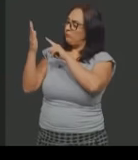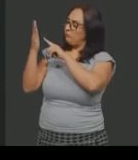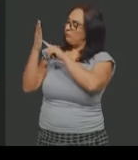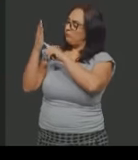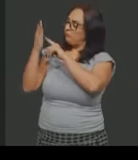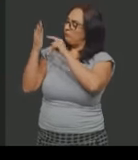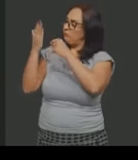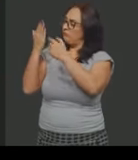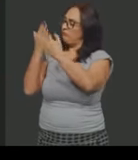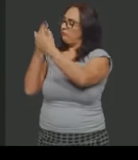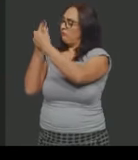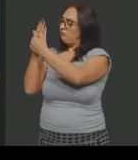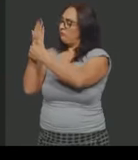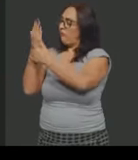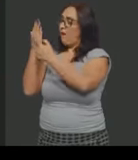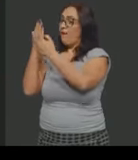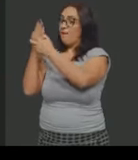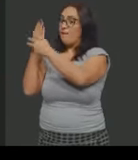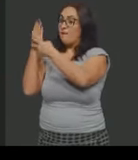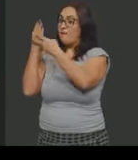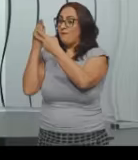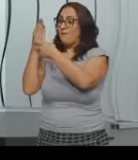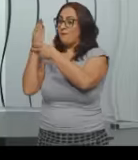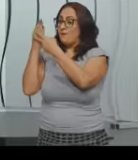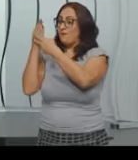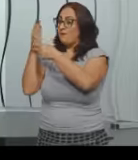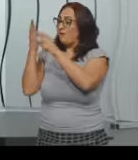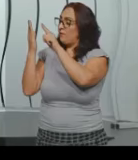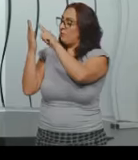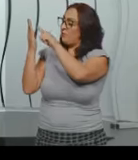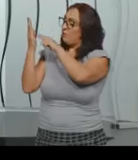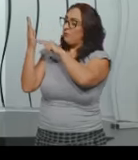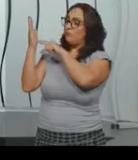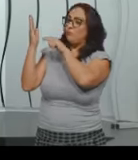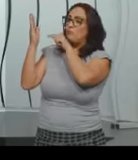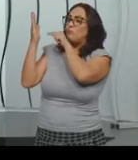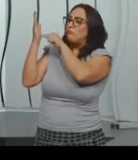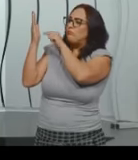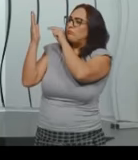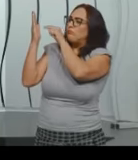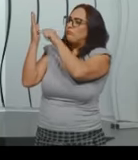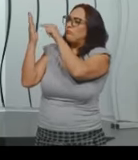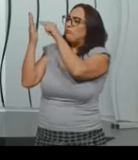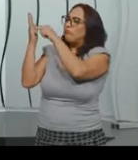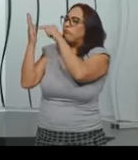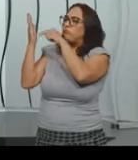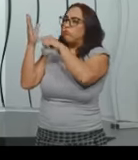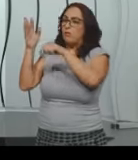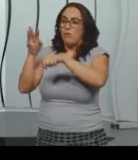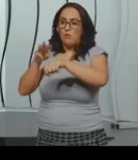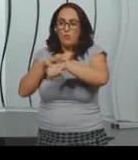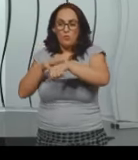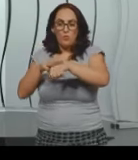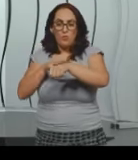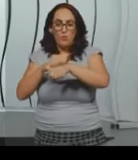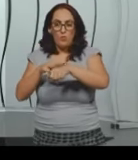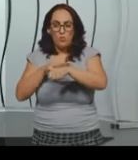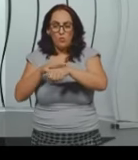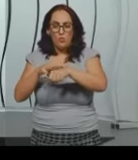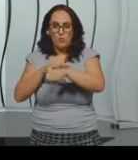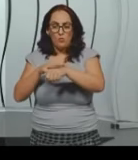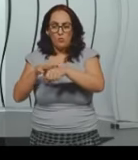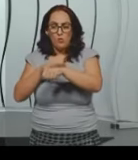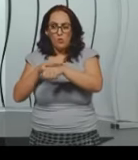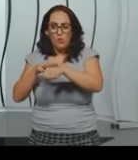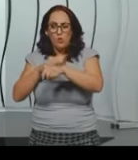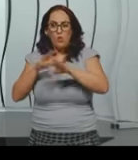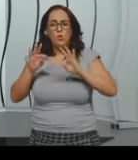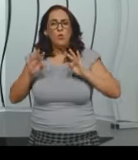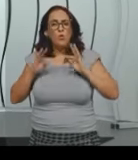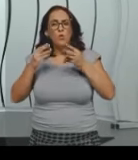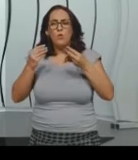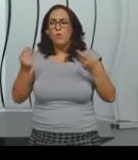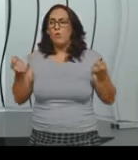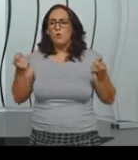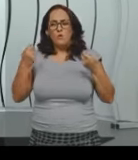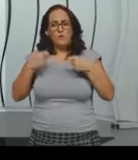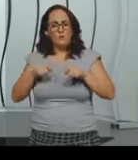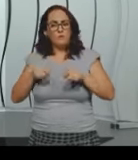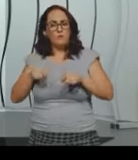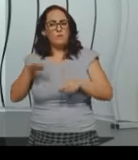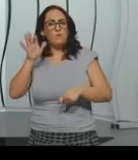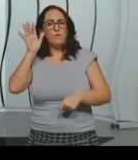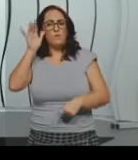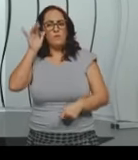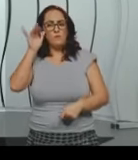o esporângio, prótalo, consigo observar tudo, arquegônio, anterídeo,